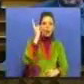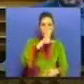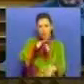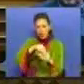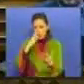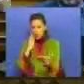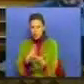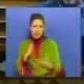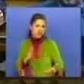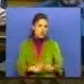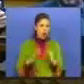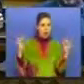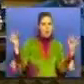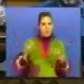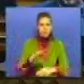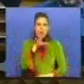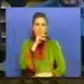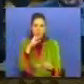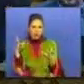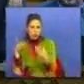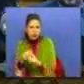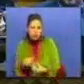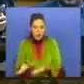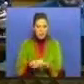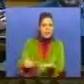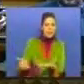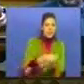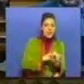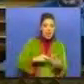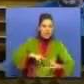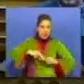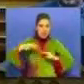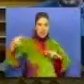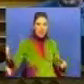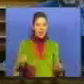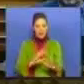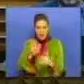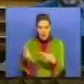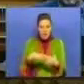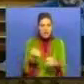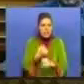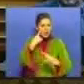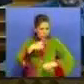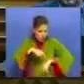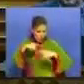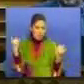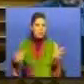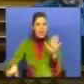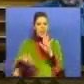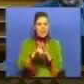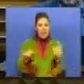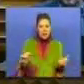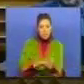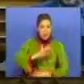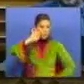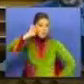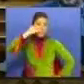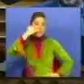escolas, concentração de polícias, bases de dados genéticos, fecho de serviços públicos, lei de imprensa